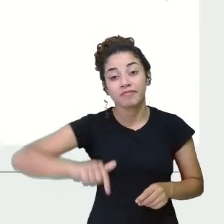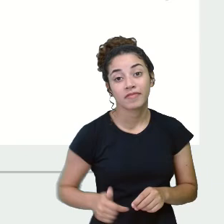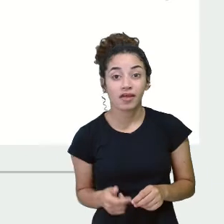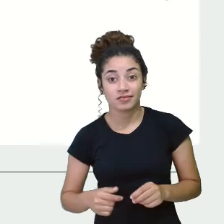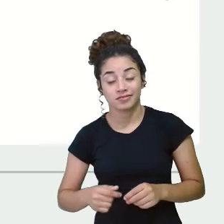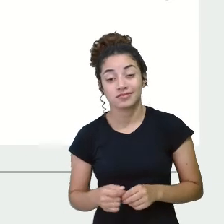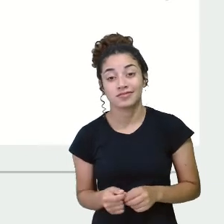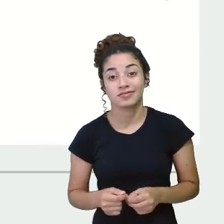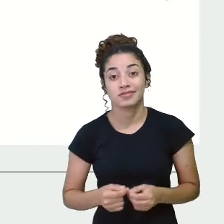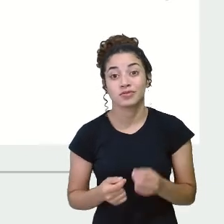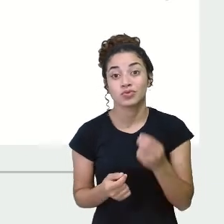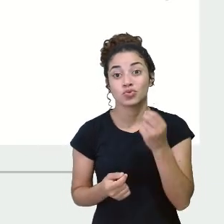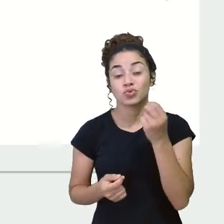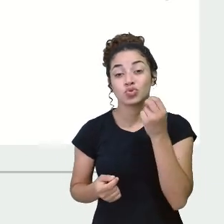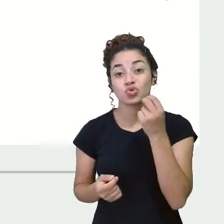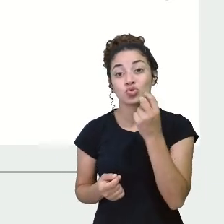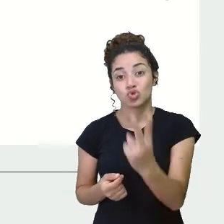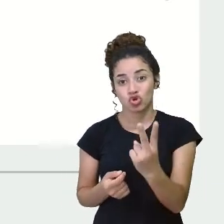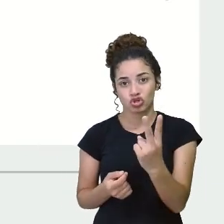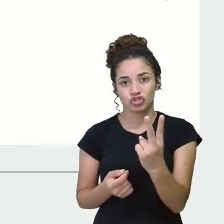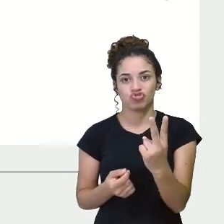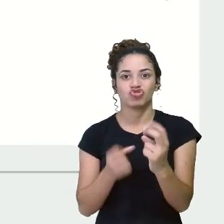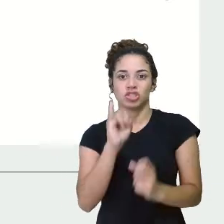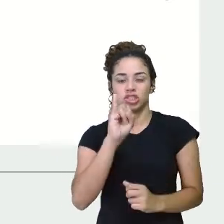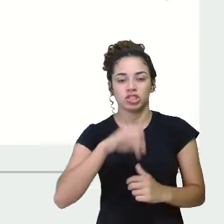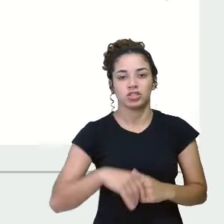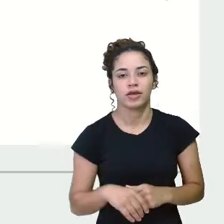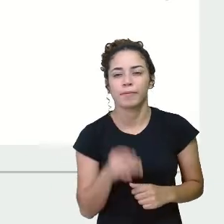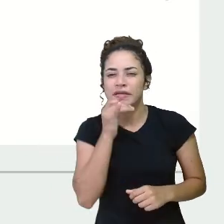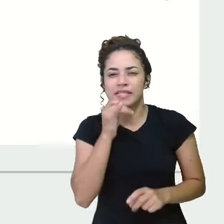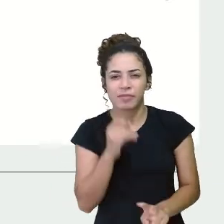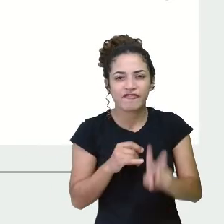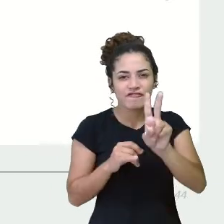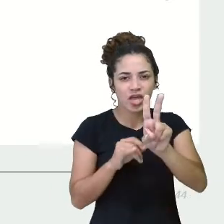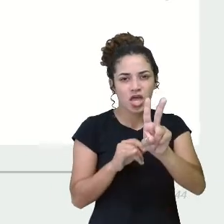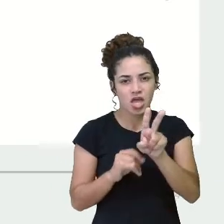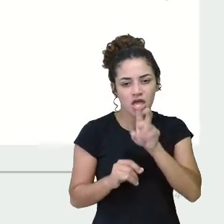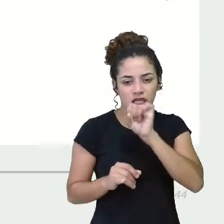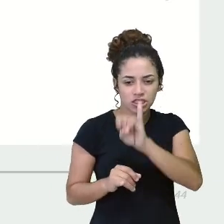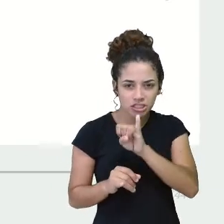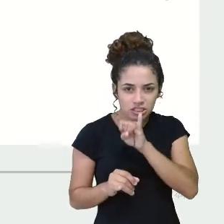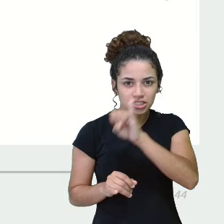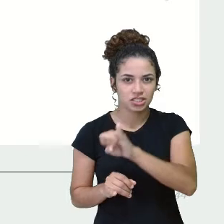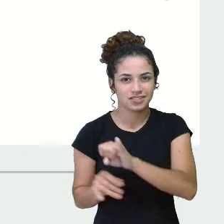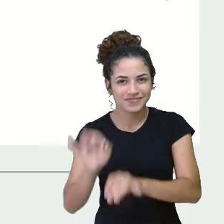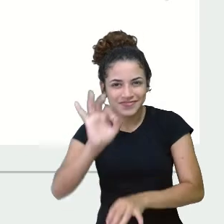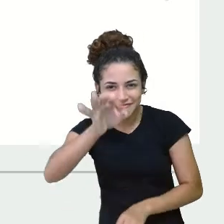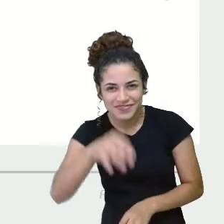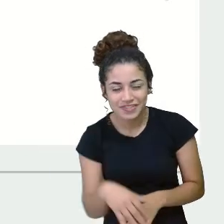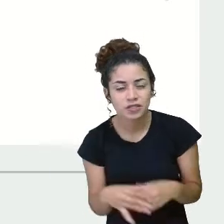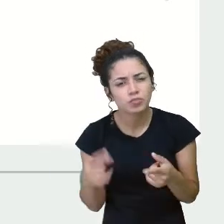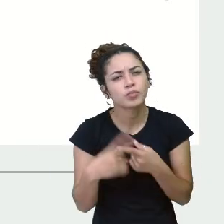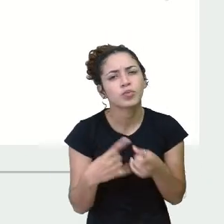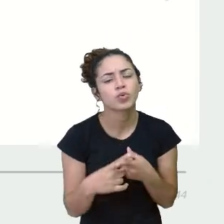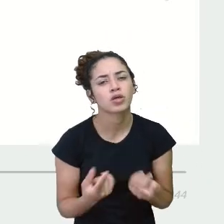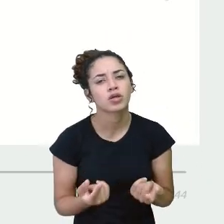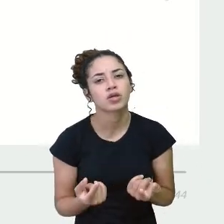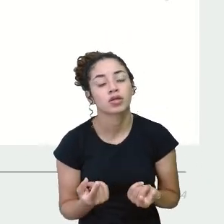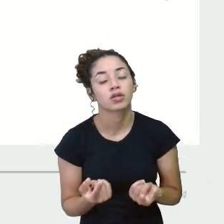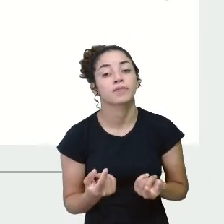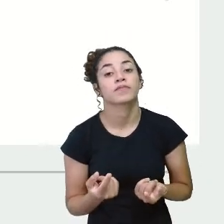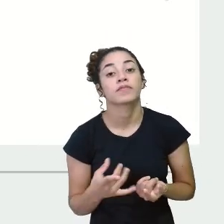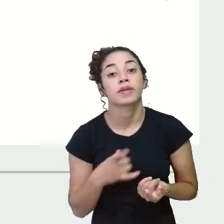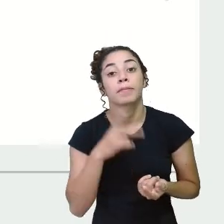2 I's. Aí tem I, à direita, tá? Por quê? Vai estar ali,